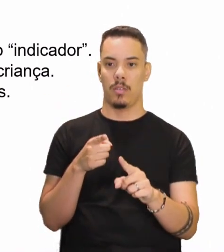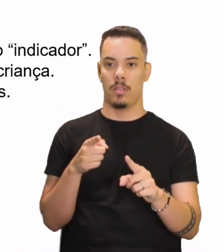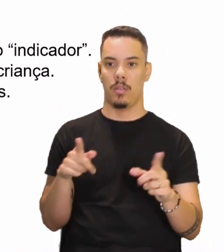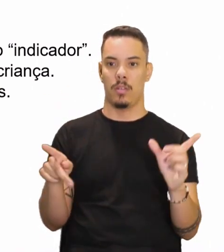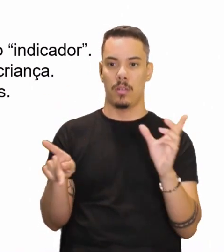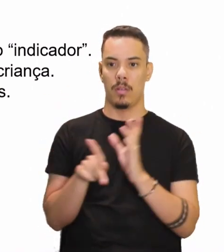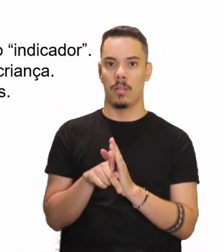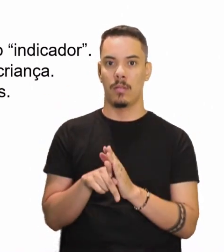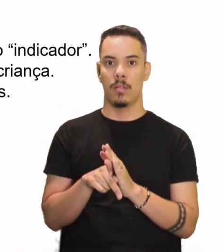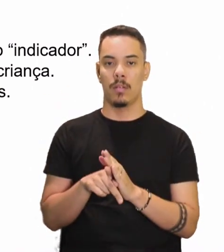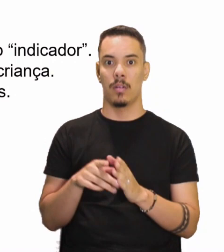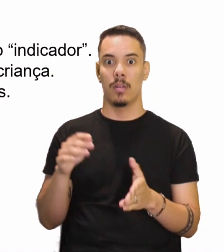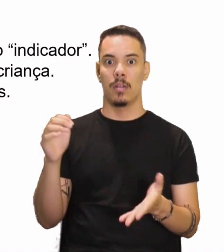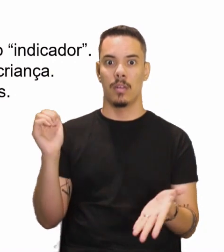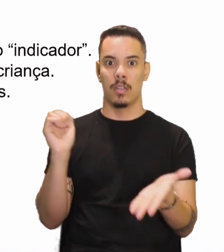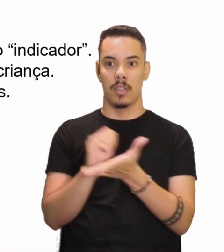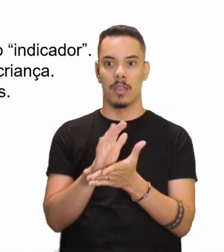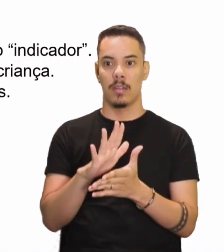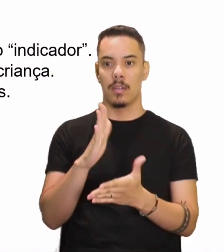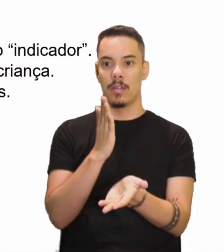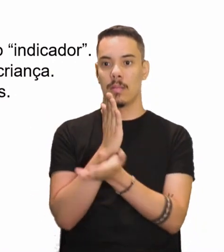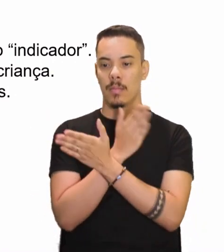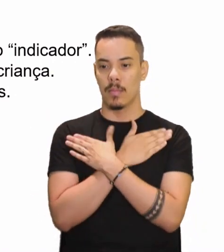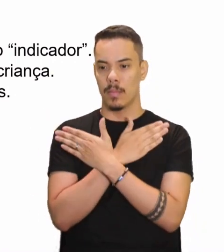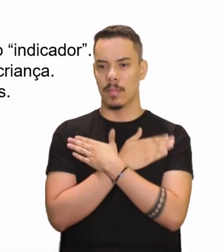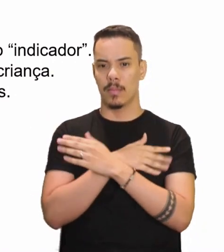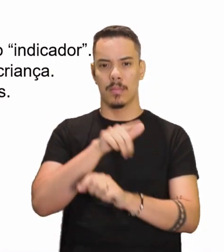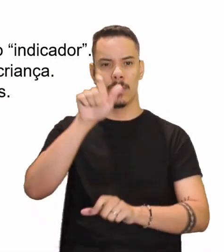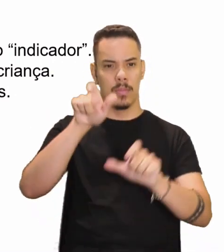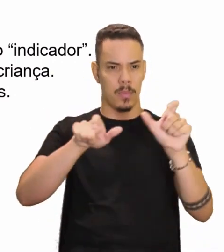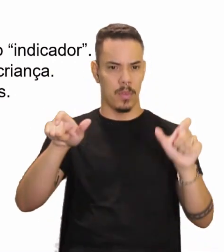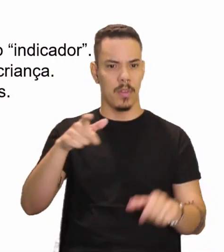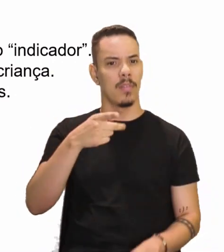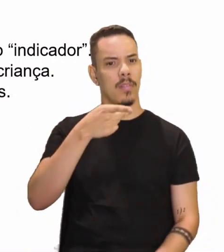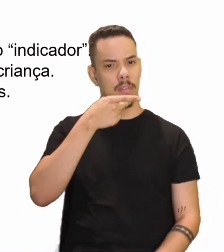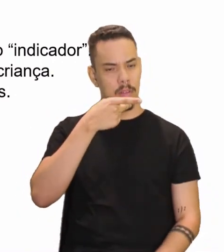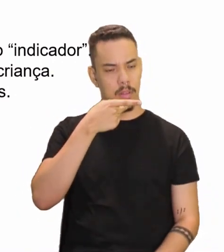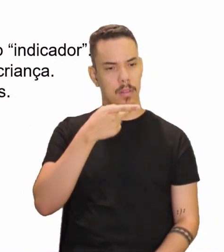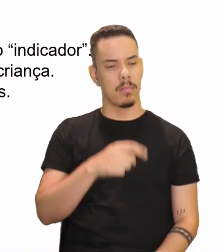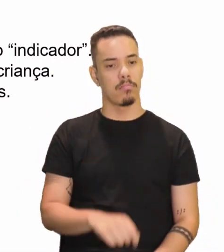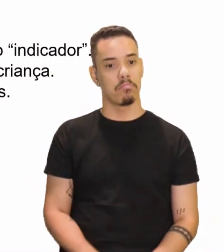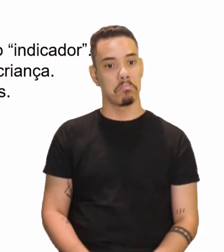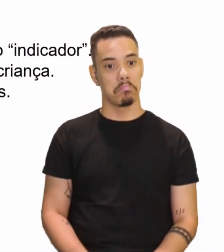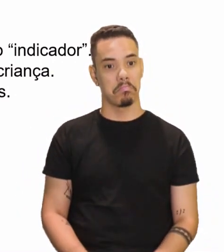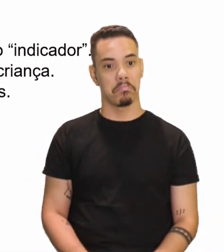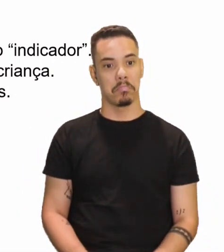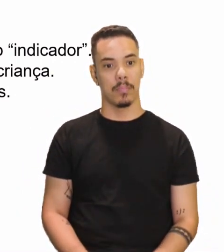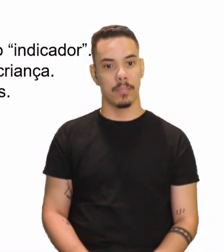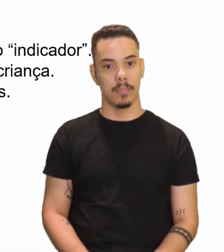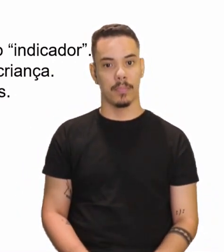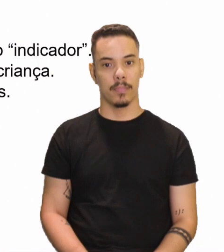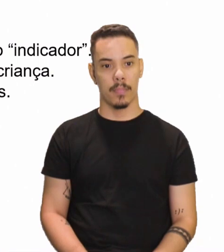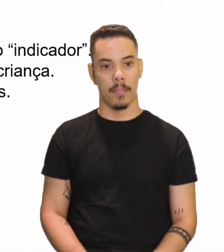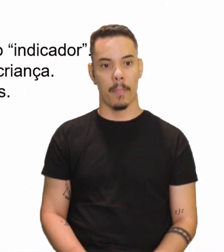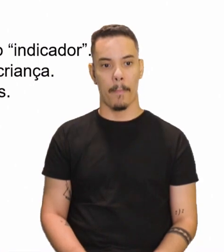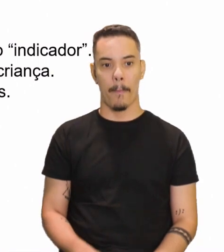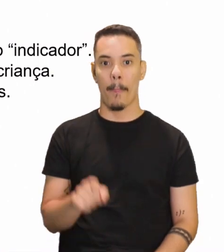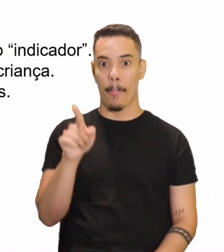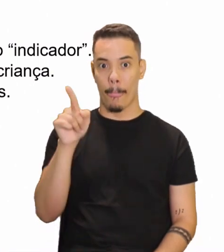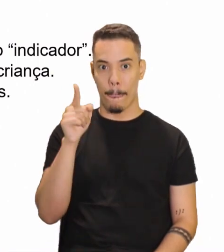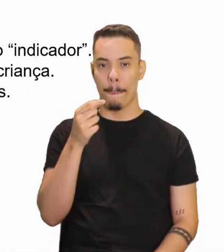de desemprego de que tanto se fala e olha só